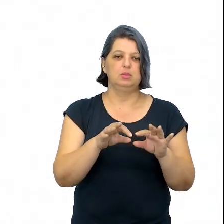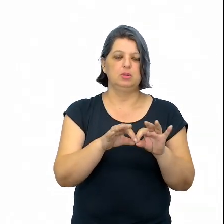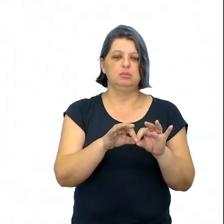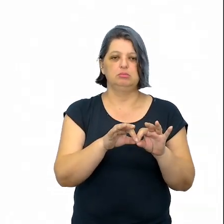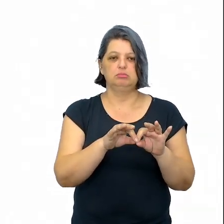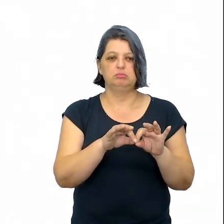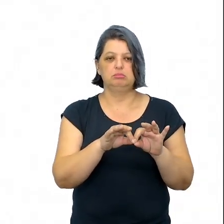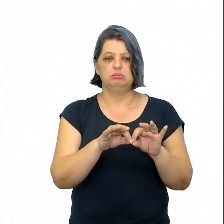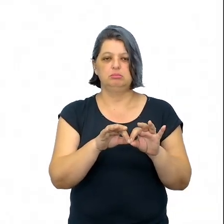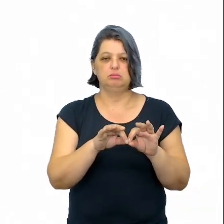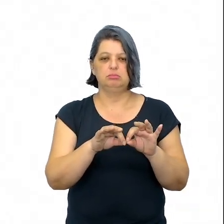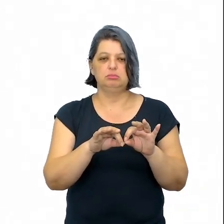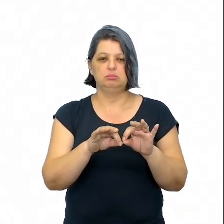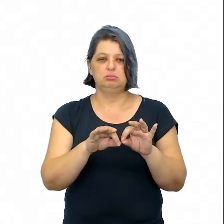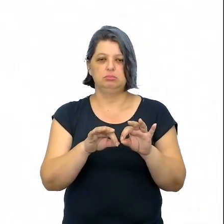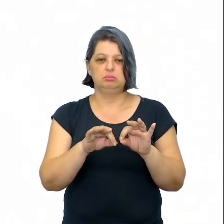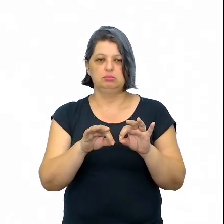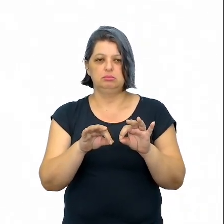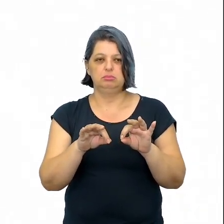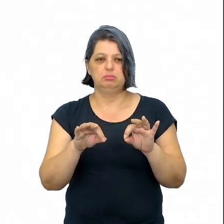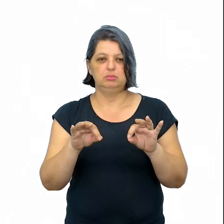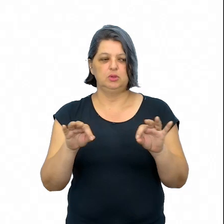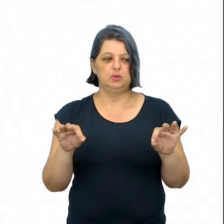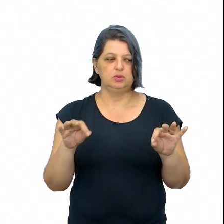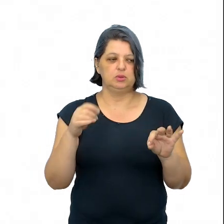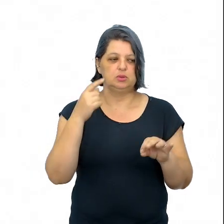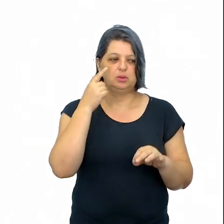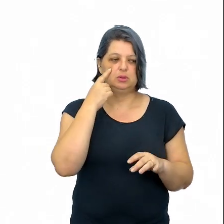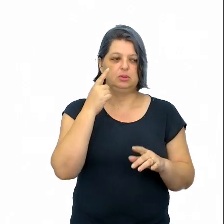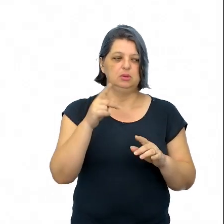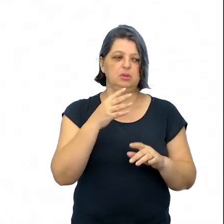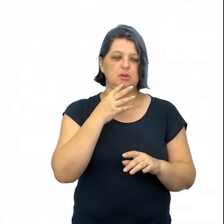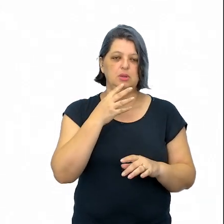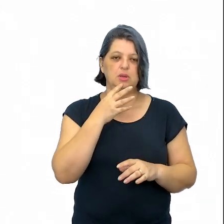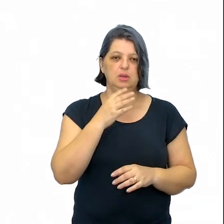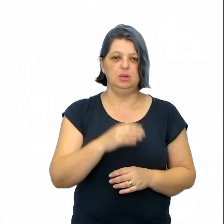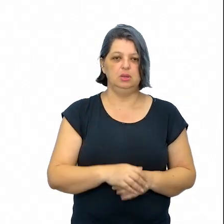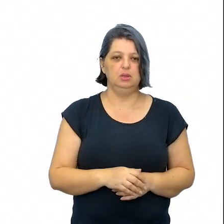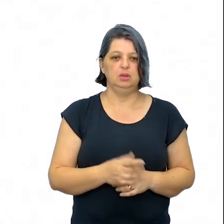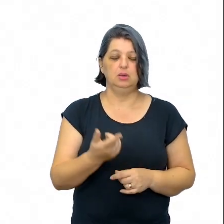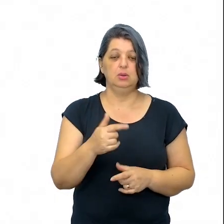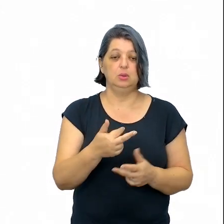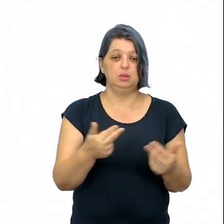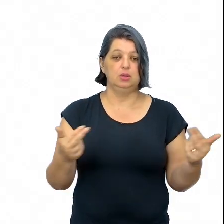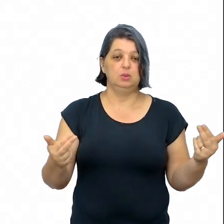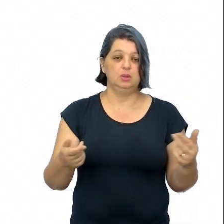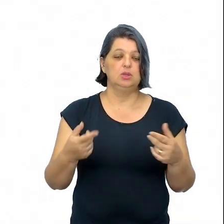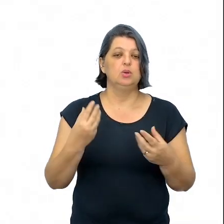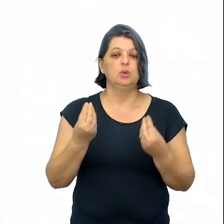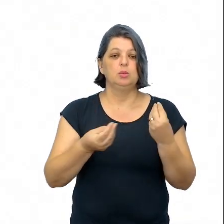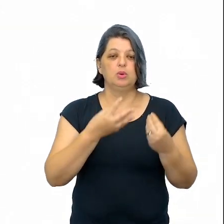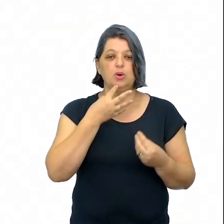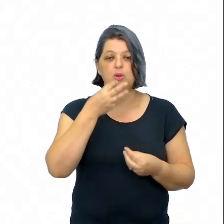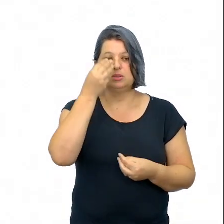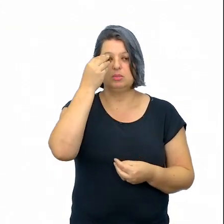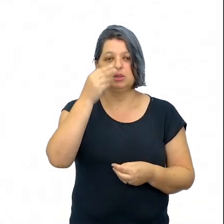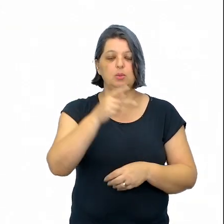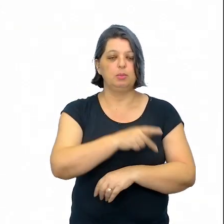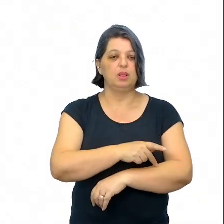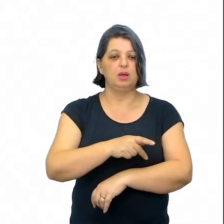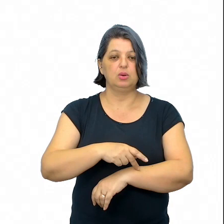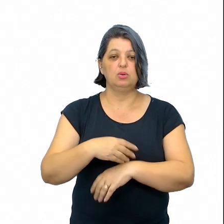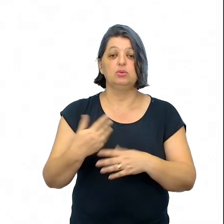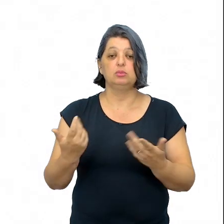Então, tudo isso é importante que nós, professor, conhecemos. Outra coisa, qual é o conhecimento pedagógico? O que eu tenho que